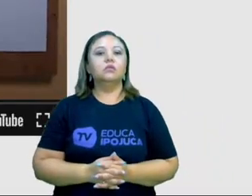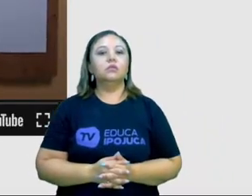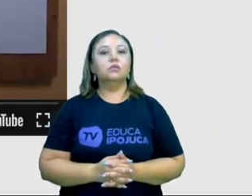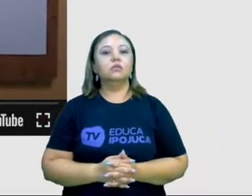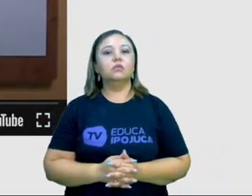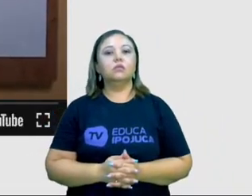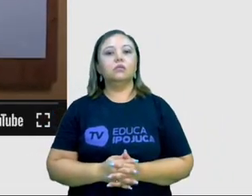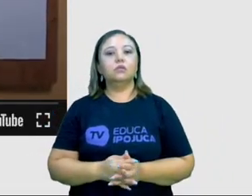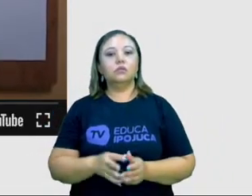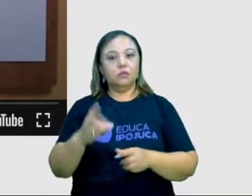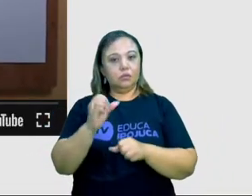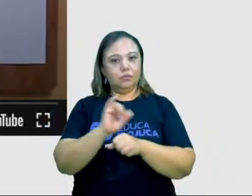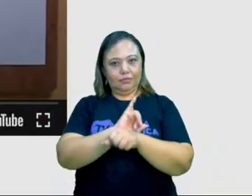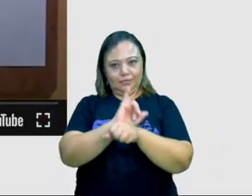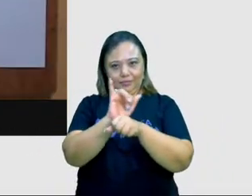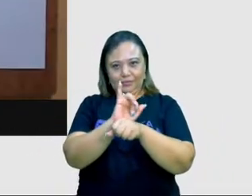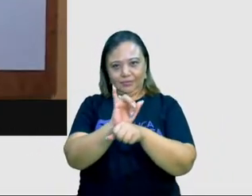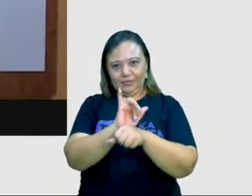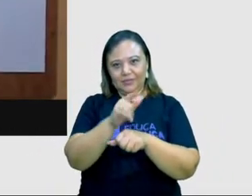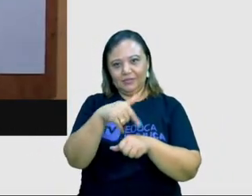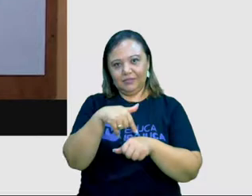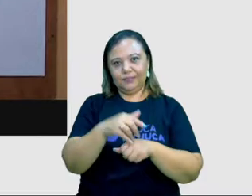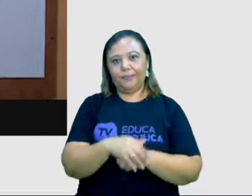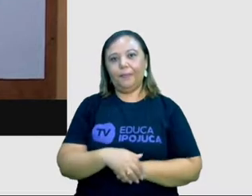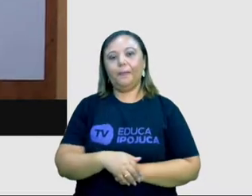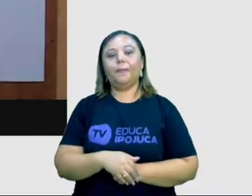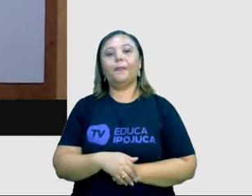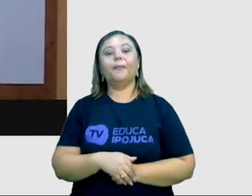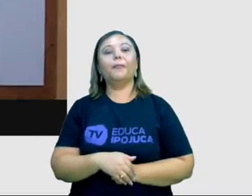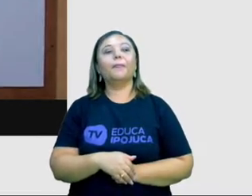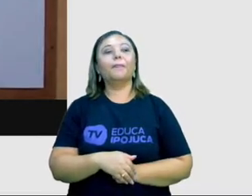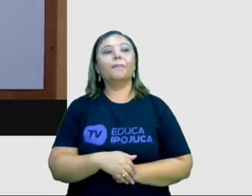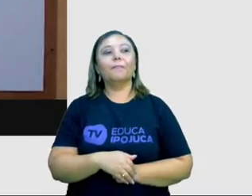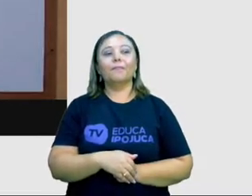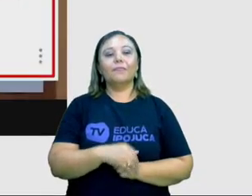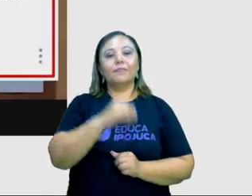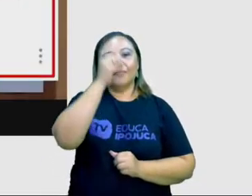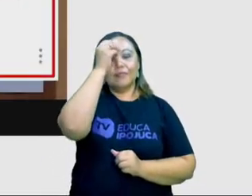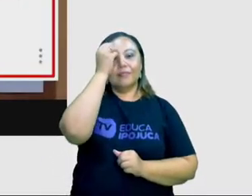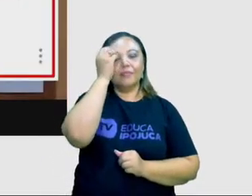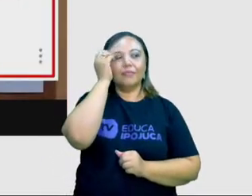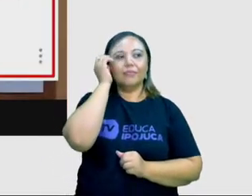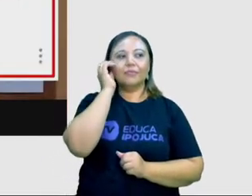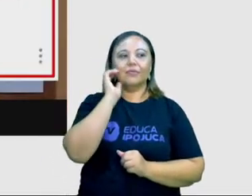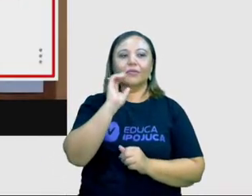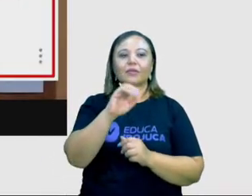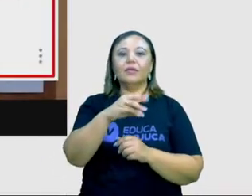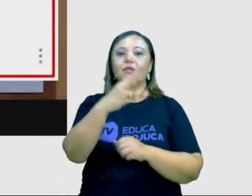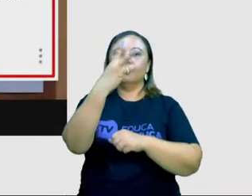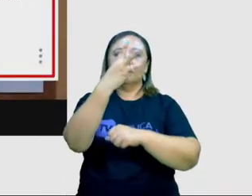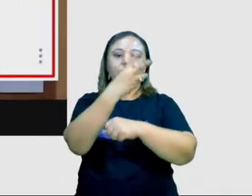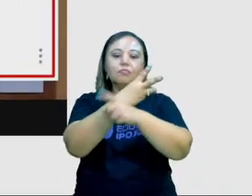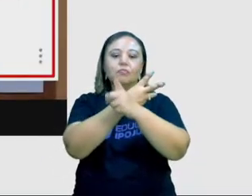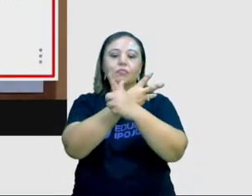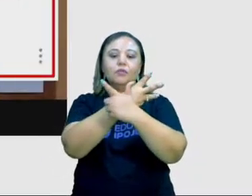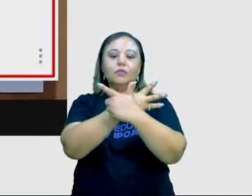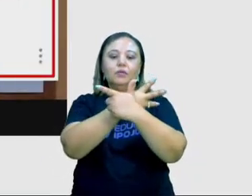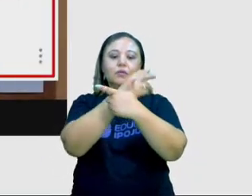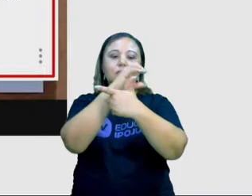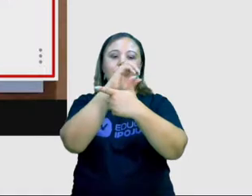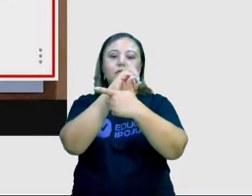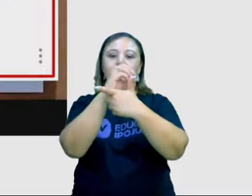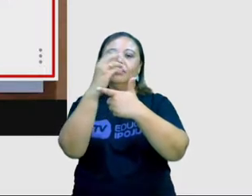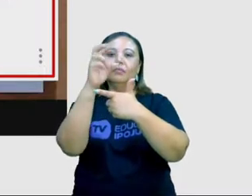amigos do meu canal no YouTube, eu sou o professor Demóclis Rocha e neste vídeo apresentarei uma divisão. Quanto é 30 dividido